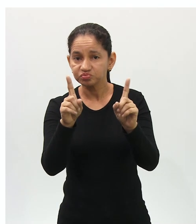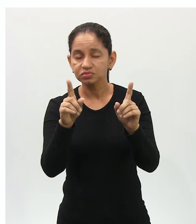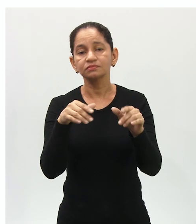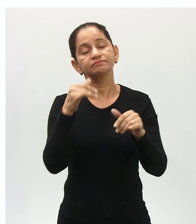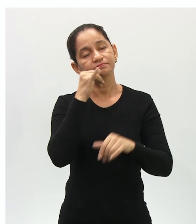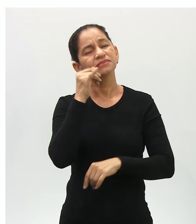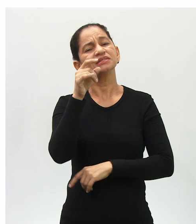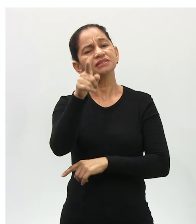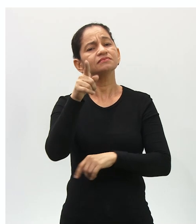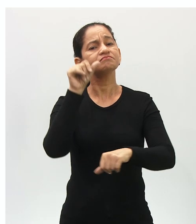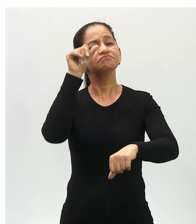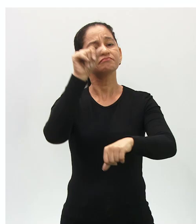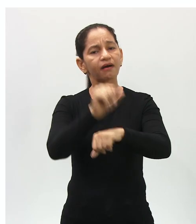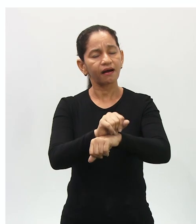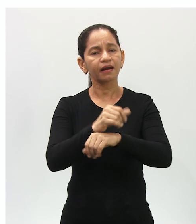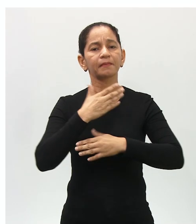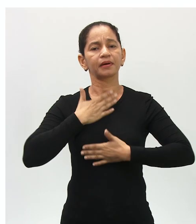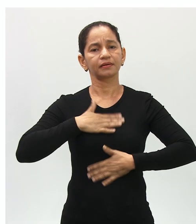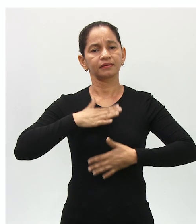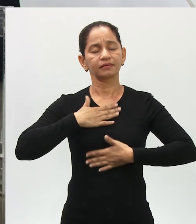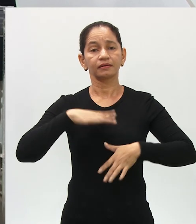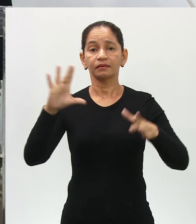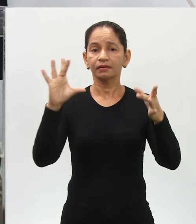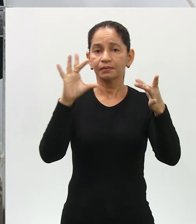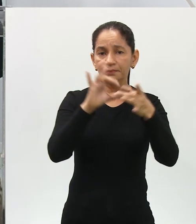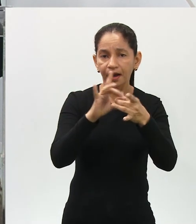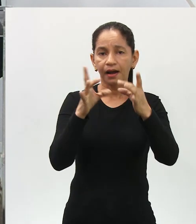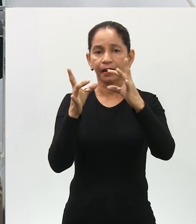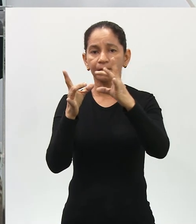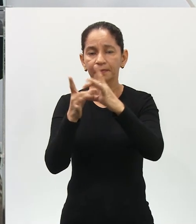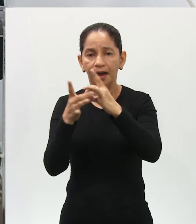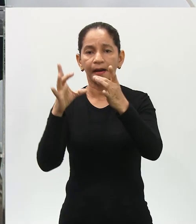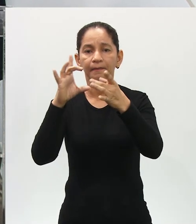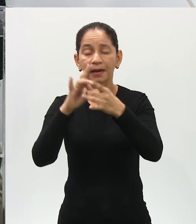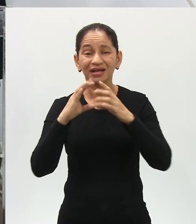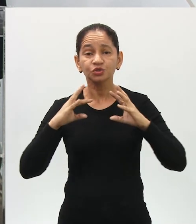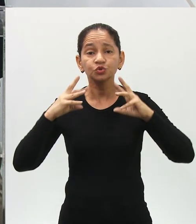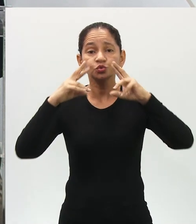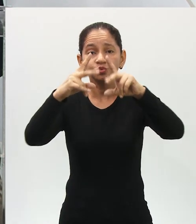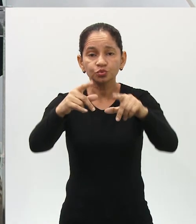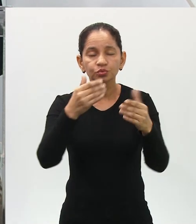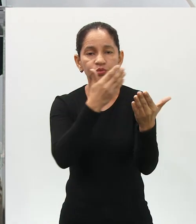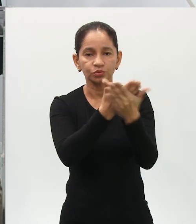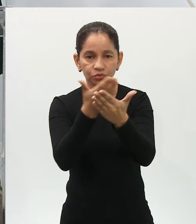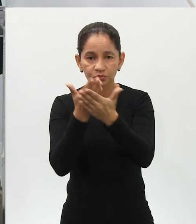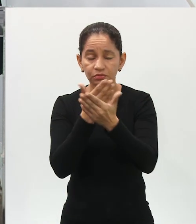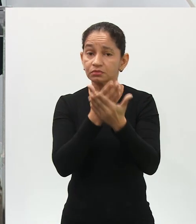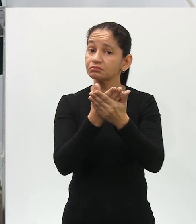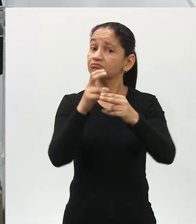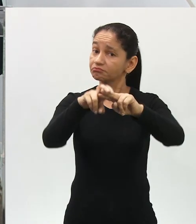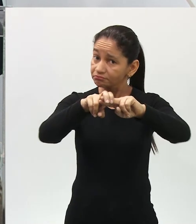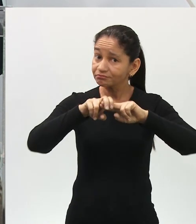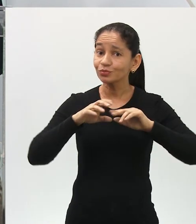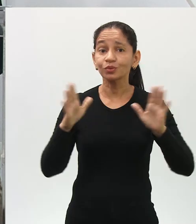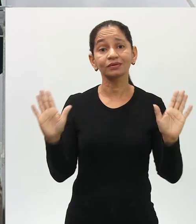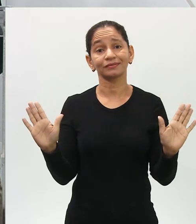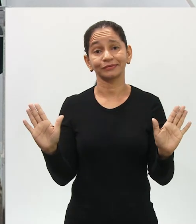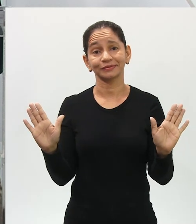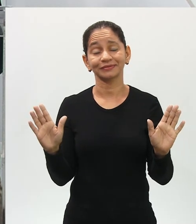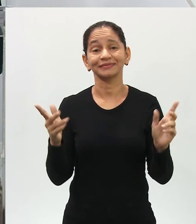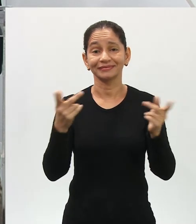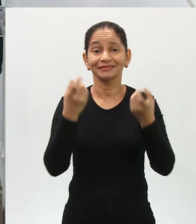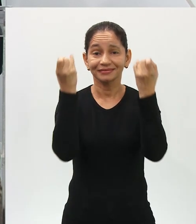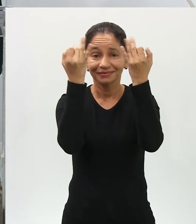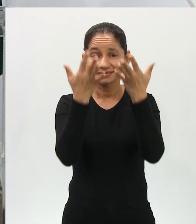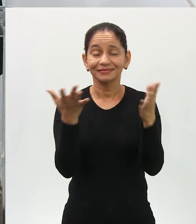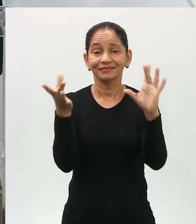nós pararmos para prestar atenção, fazer uma ligação com tudo que nós já vimos, Nós estamos aqui justamente podemos